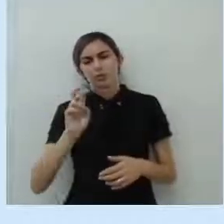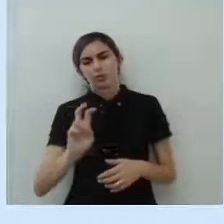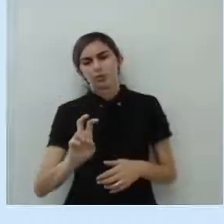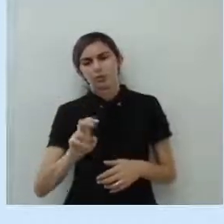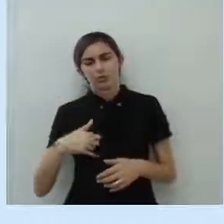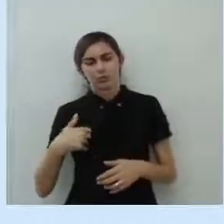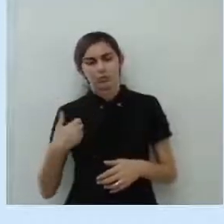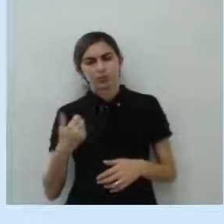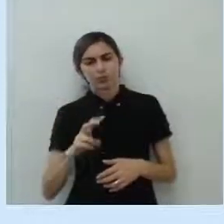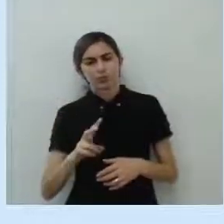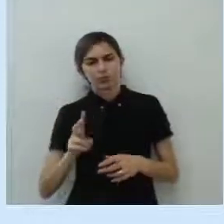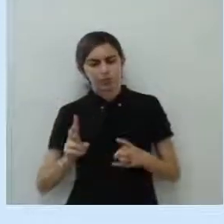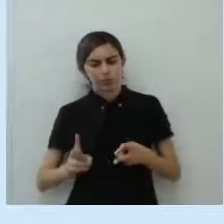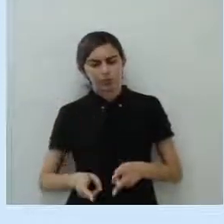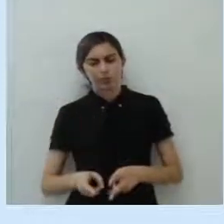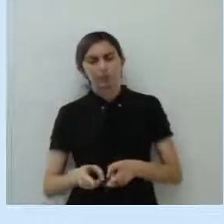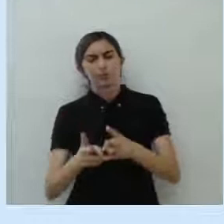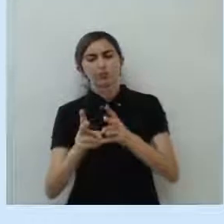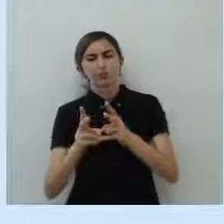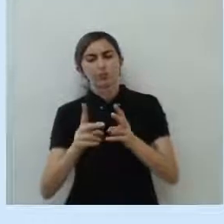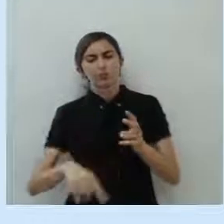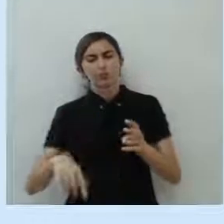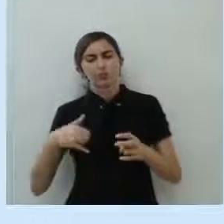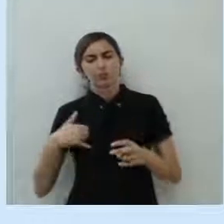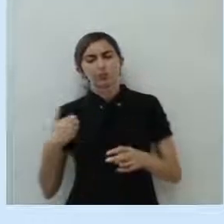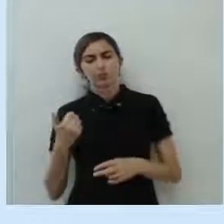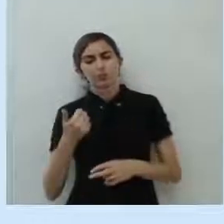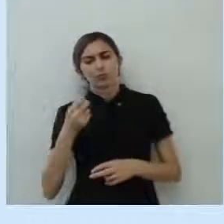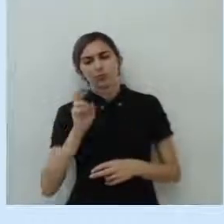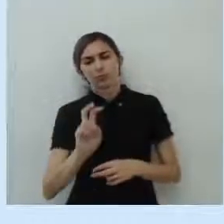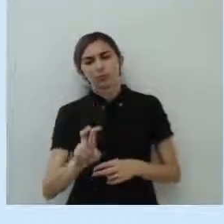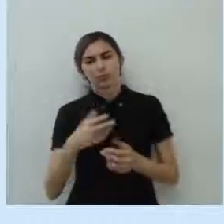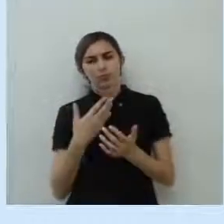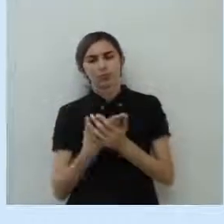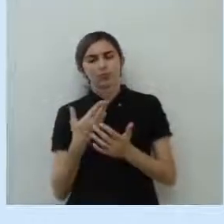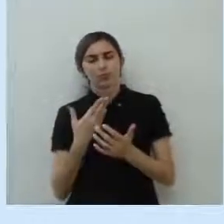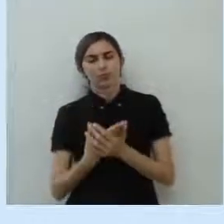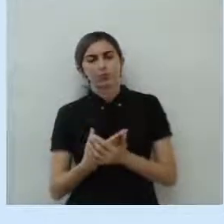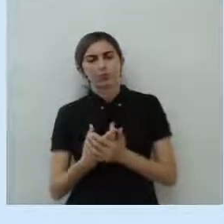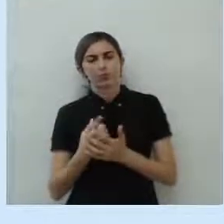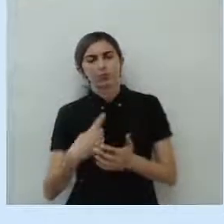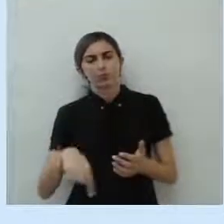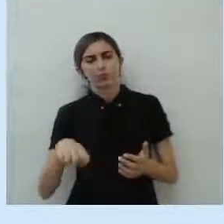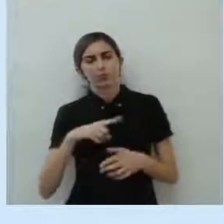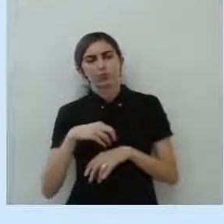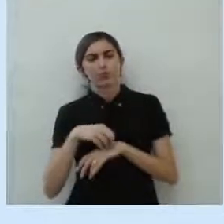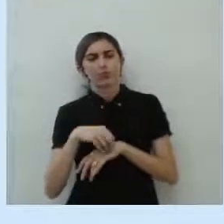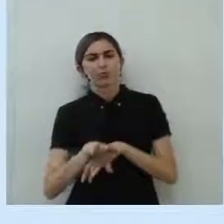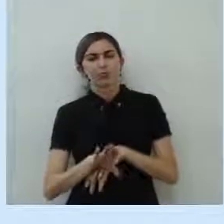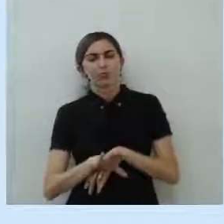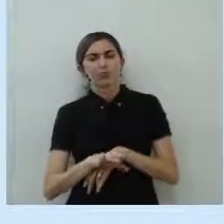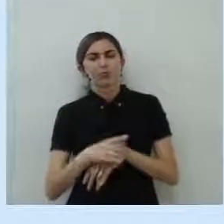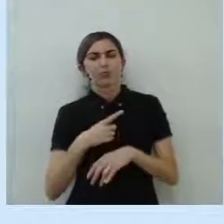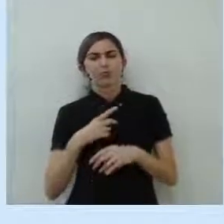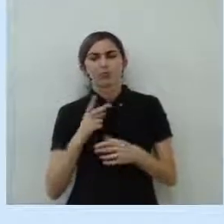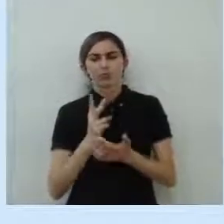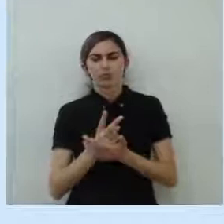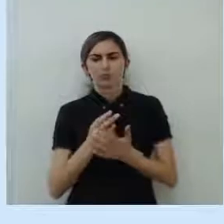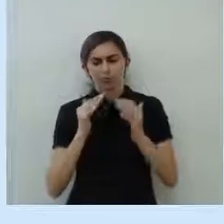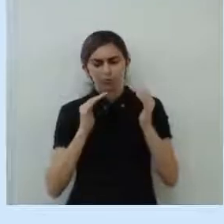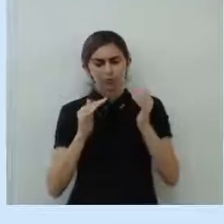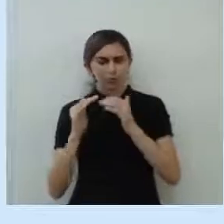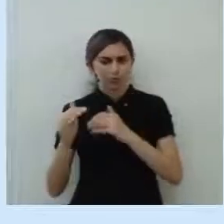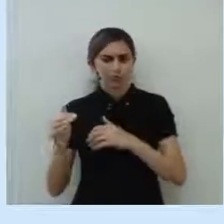de idade. Vamos seguir. Olha, aos 15 foi estudar no Colégio Marista do Recife, como nós já adiantamos aqui, serviu